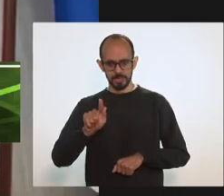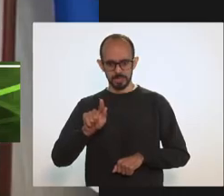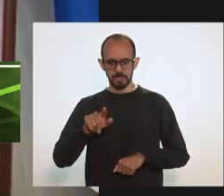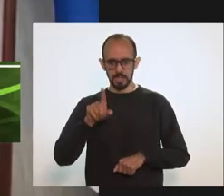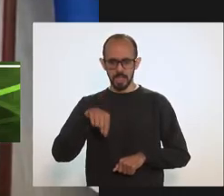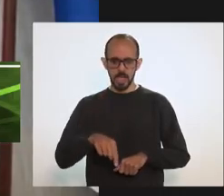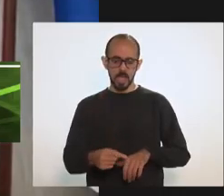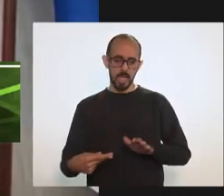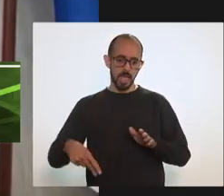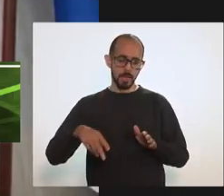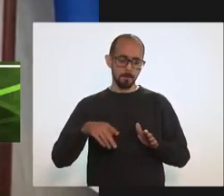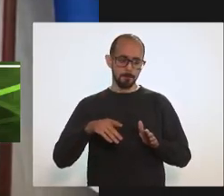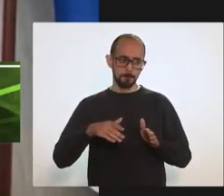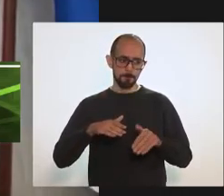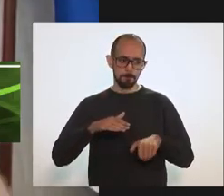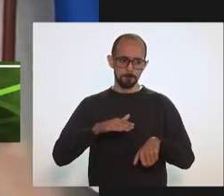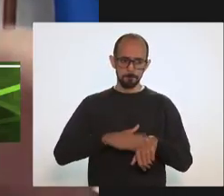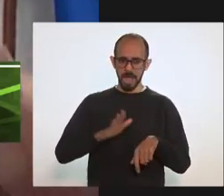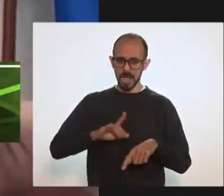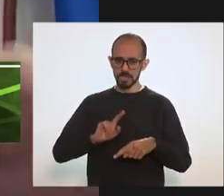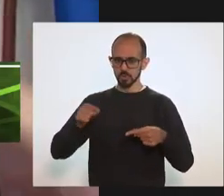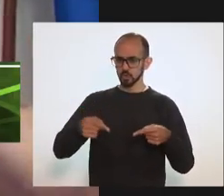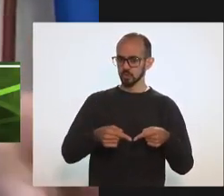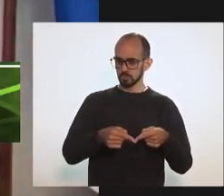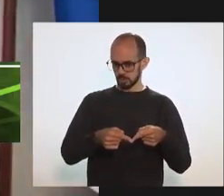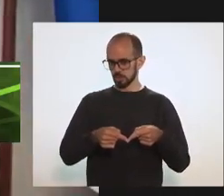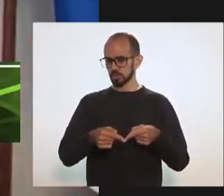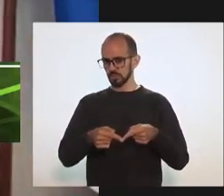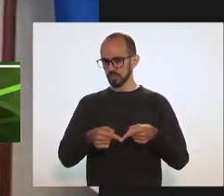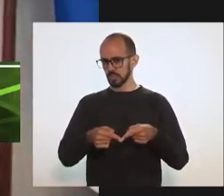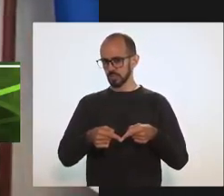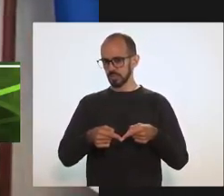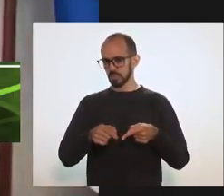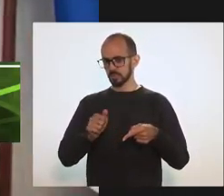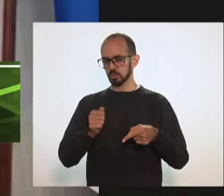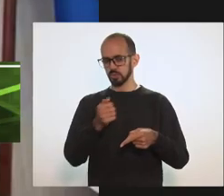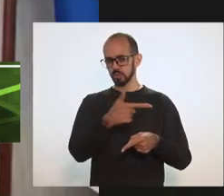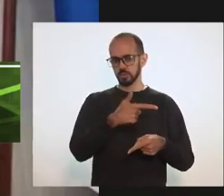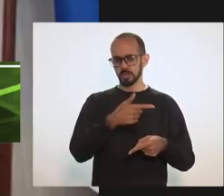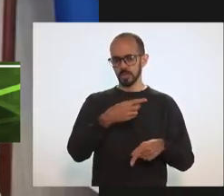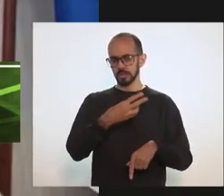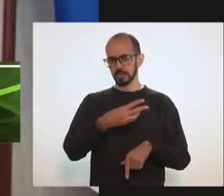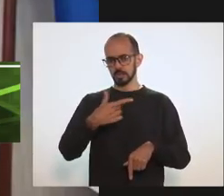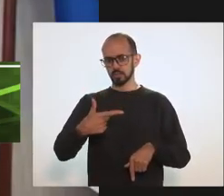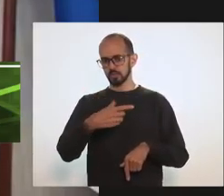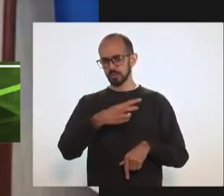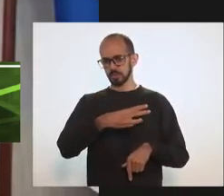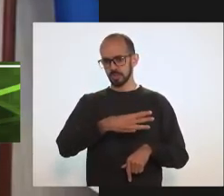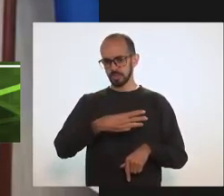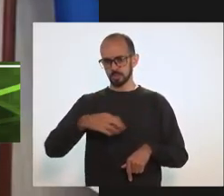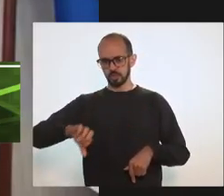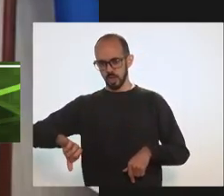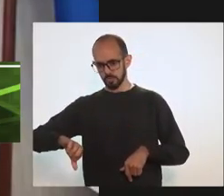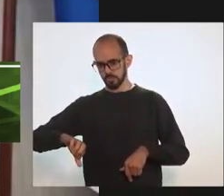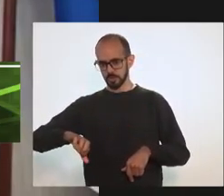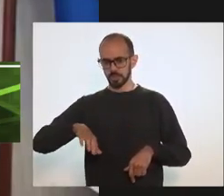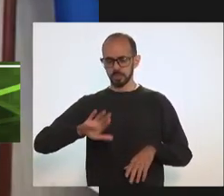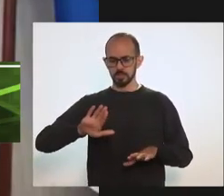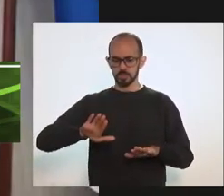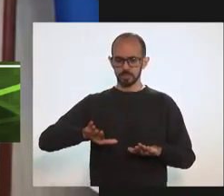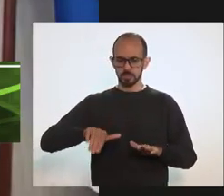lendo a lei ao qual o deputado Carlos Mink se refere, a 3239. Mas me parece que a lei proposta pelo